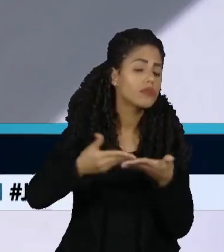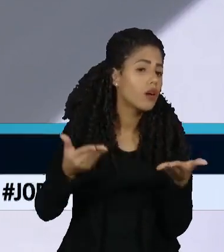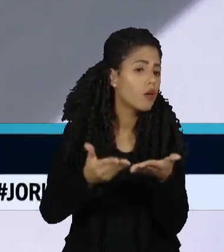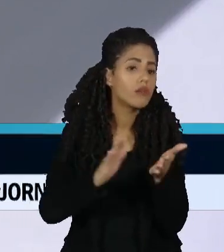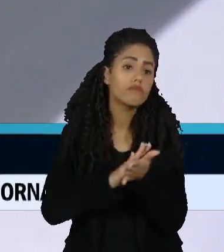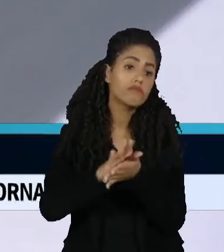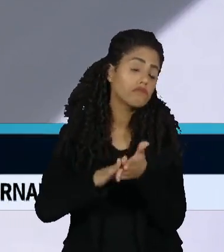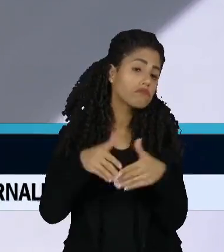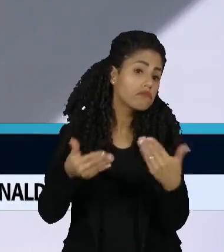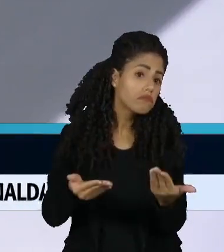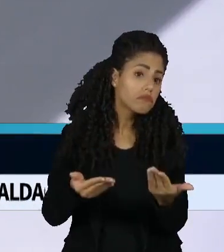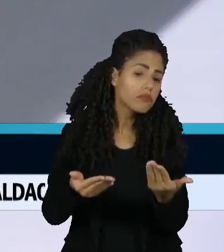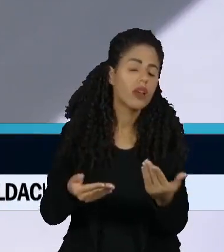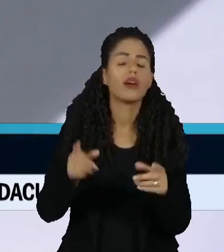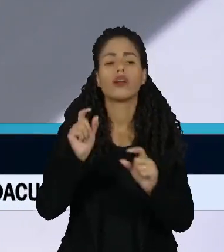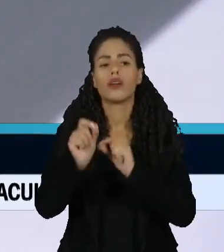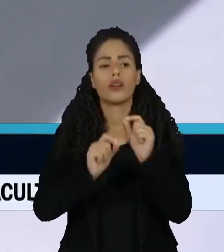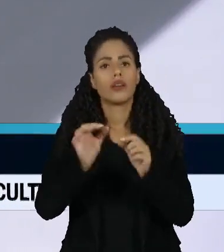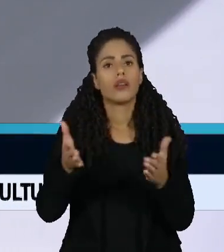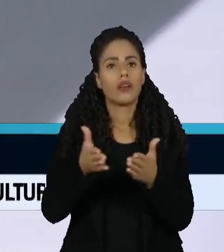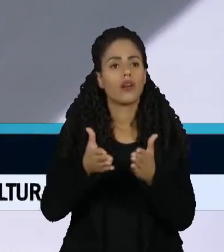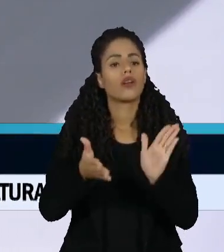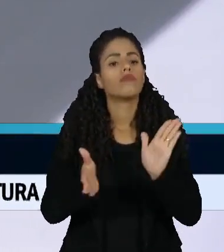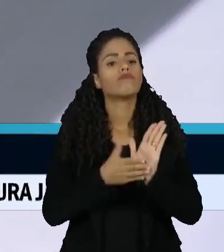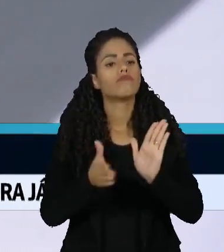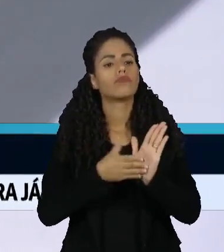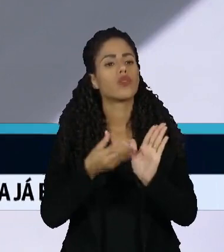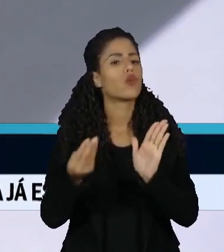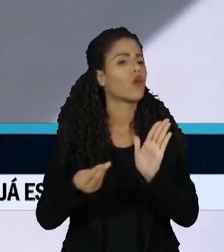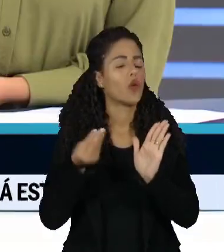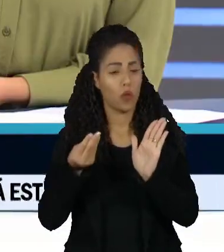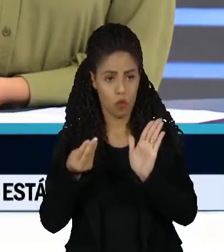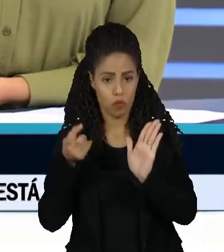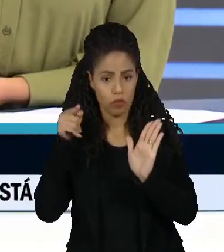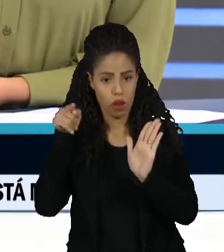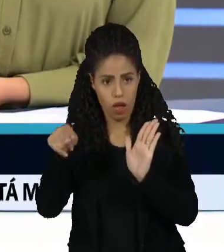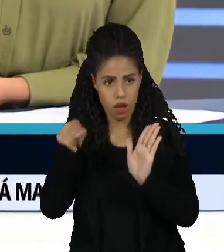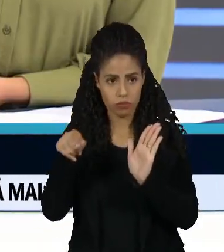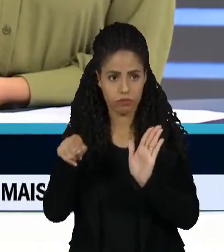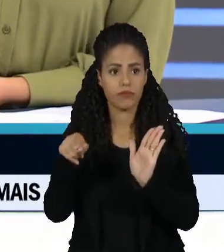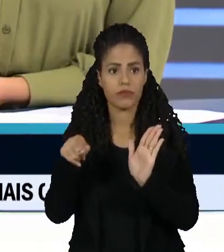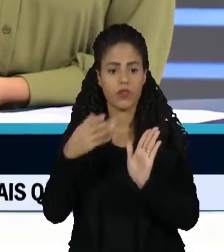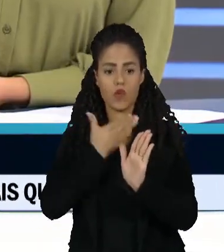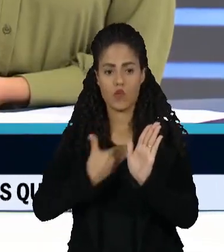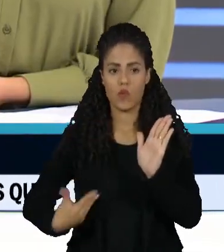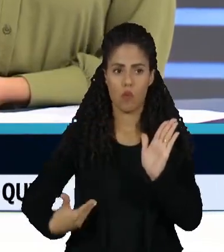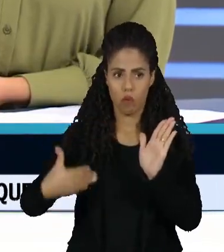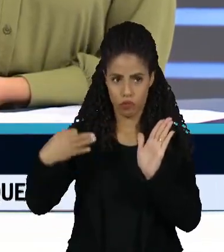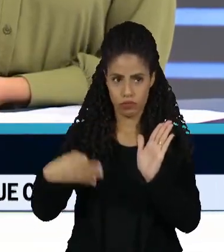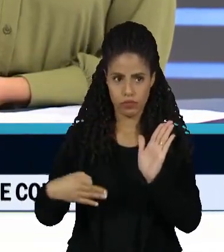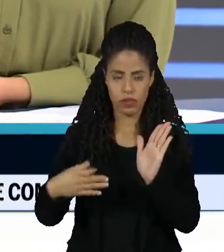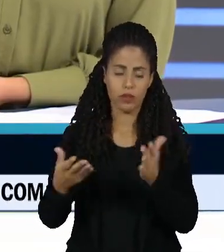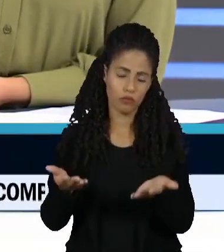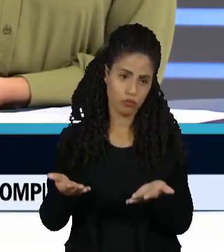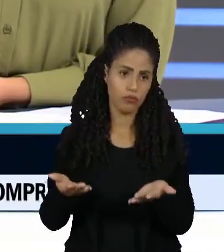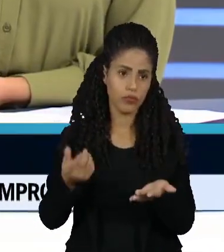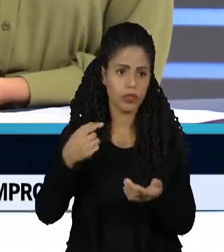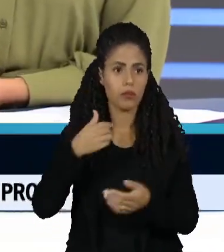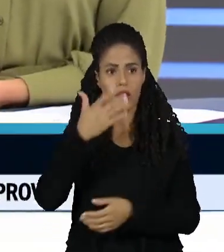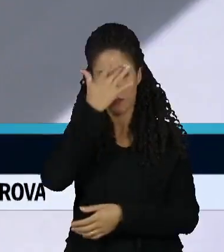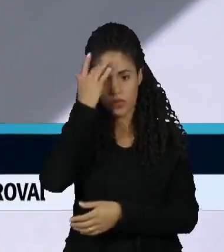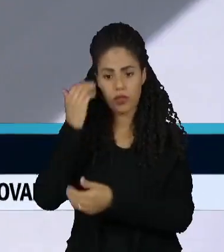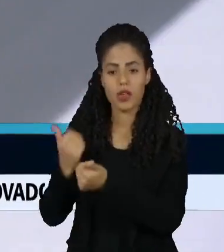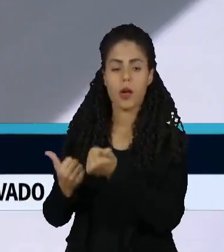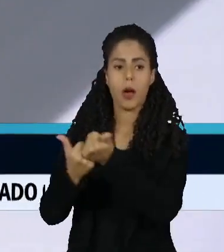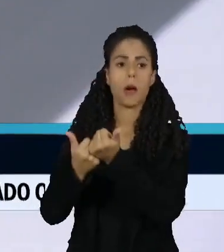Em primeiro lugar, ela foi proposta pelos governistas de então, né, bolsonaristas,